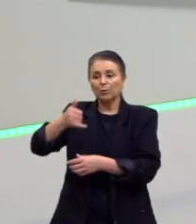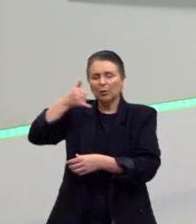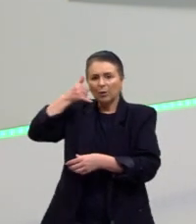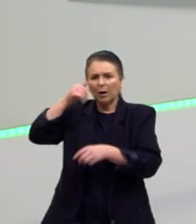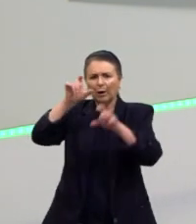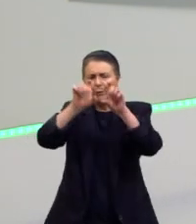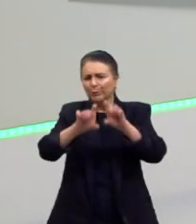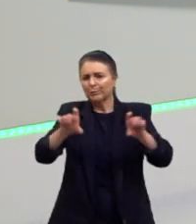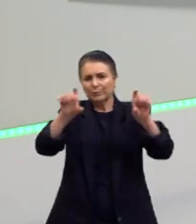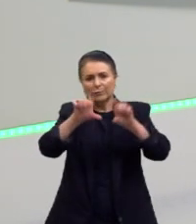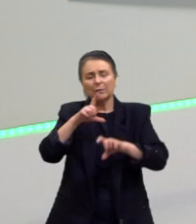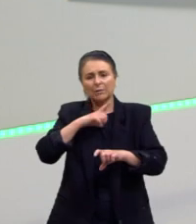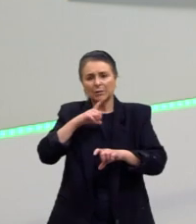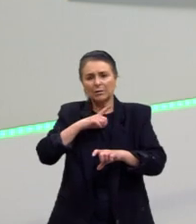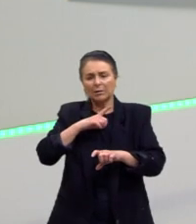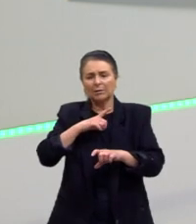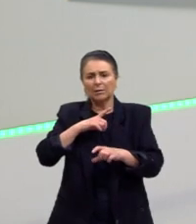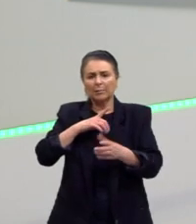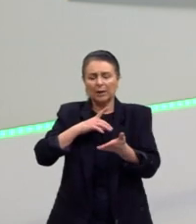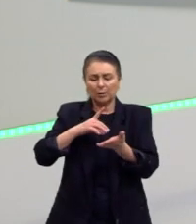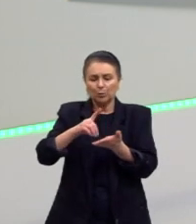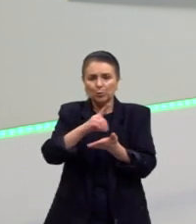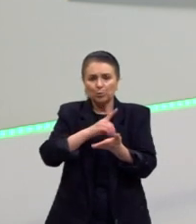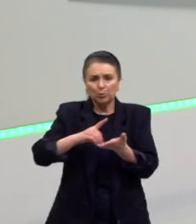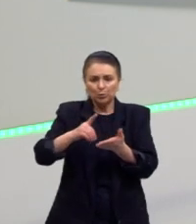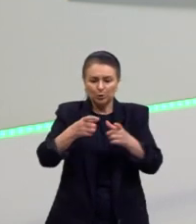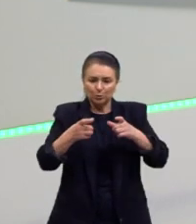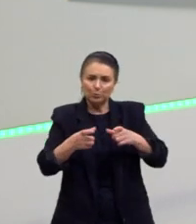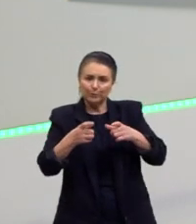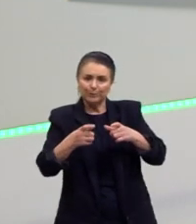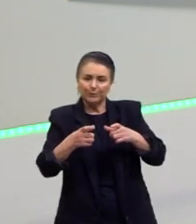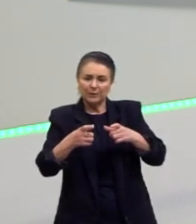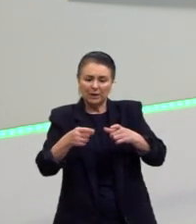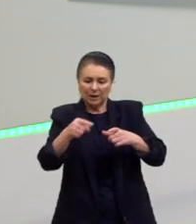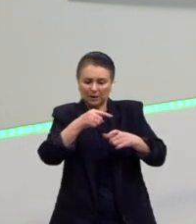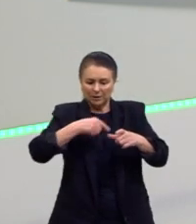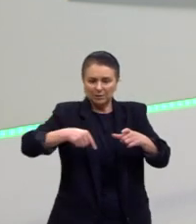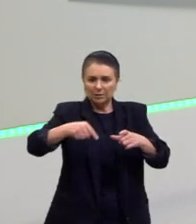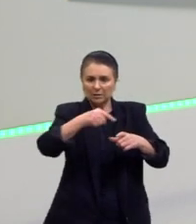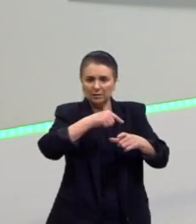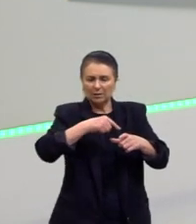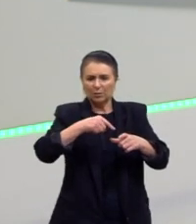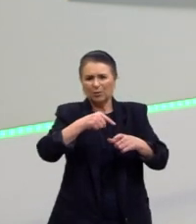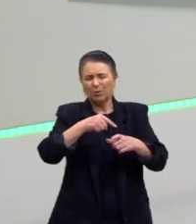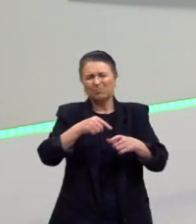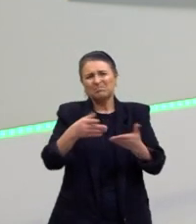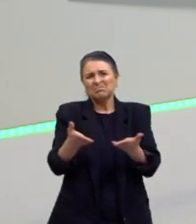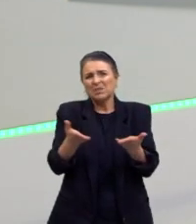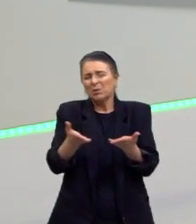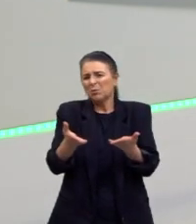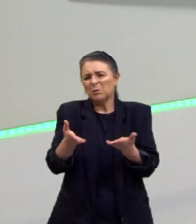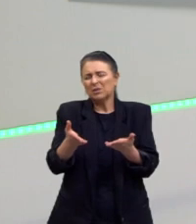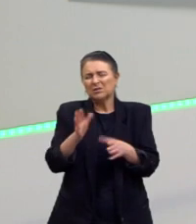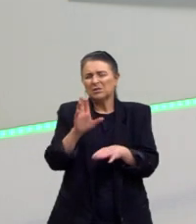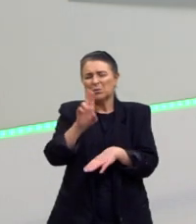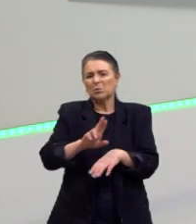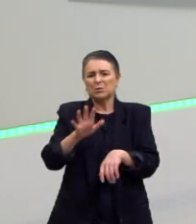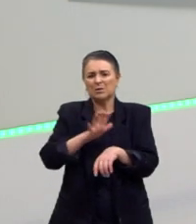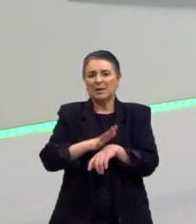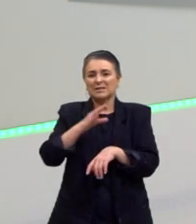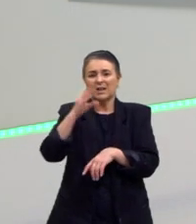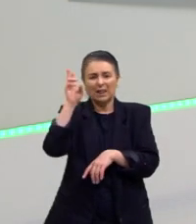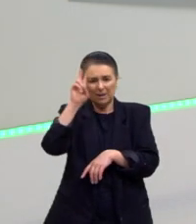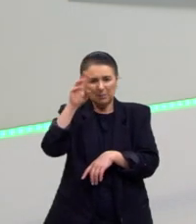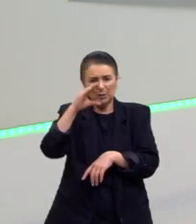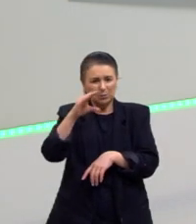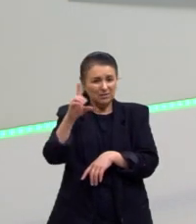computadores, enfim, disco rígido, né? Ali é onde a gente consegue Hoje já não é mais tão usado, né? Mas a questão do CD